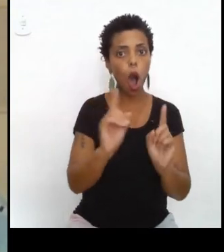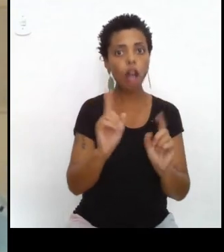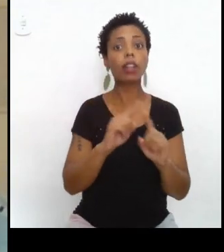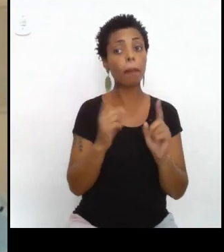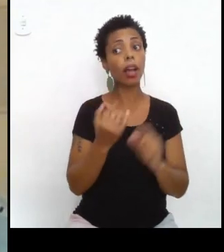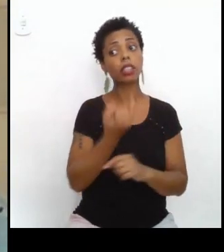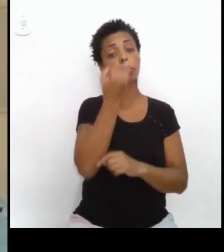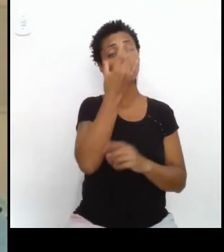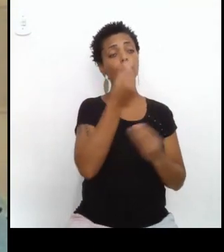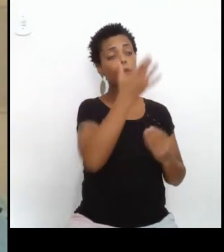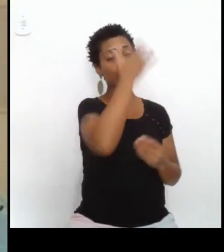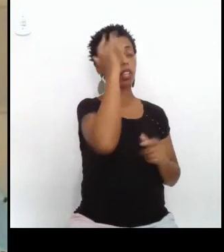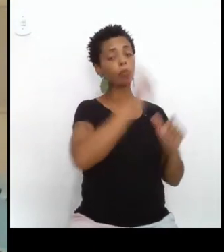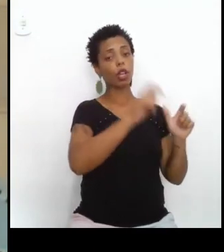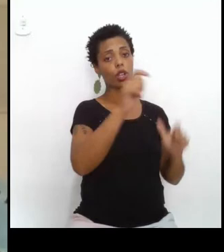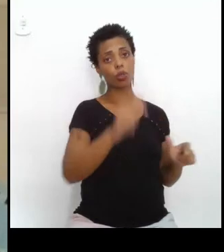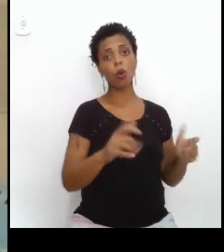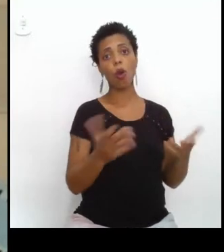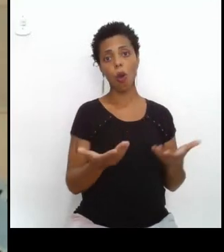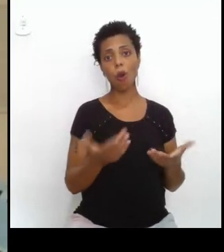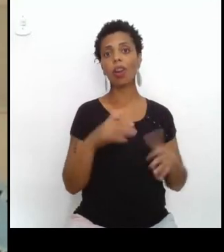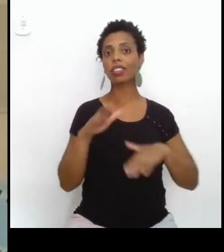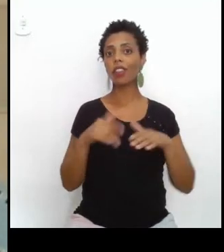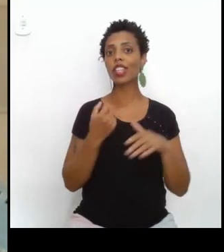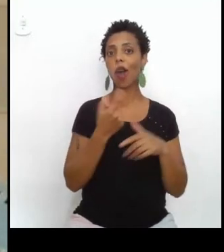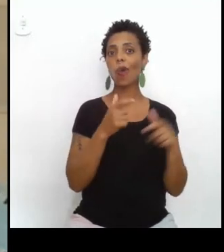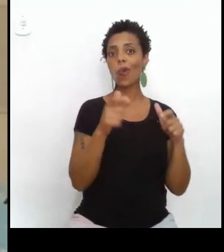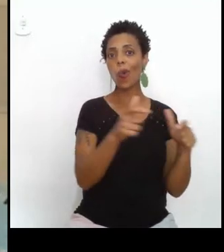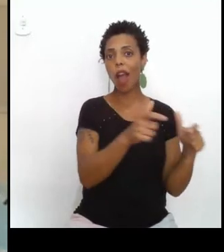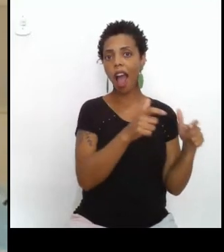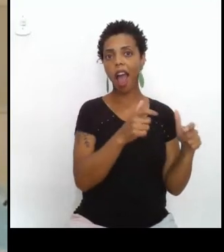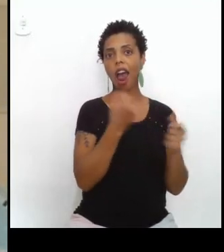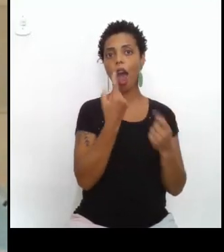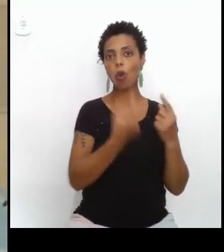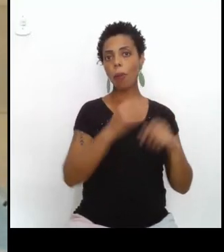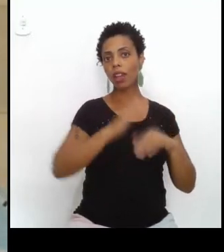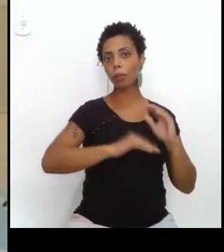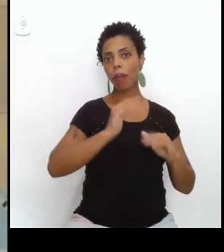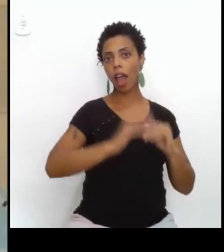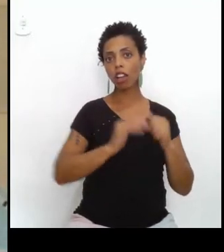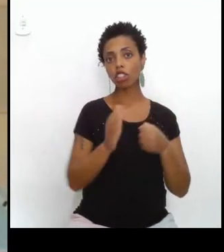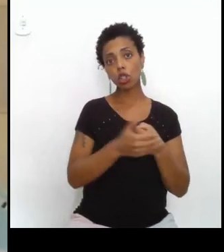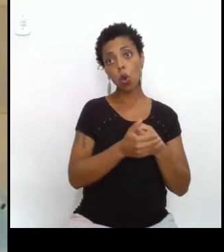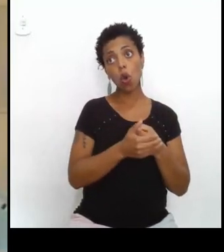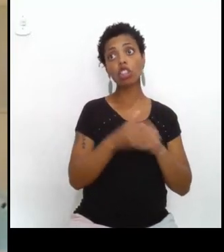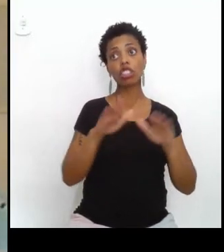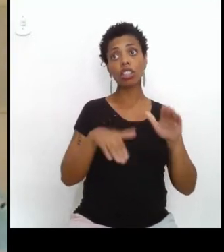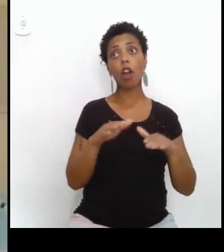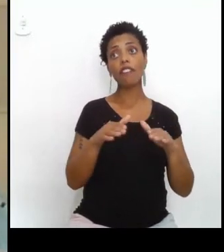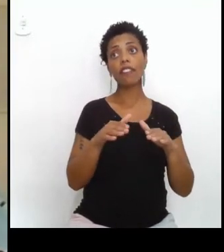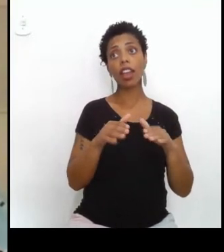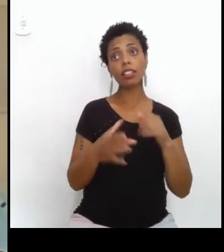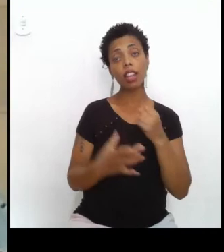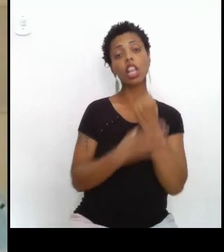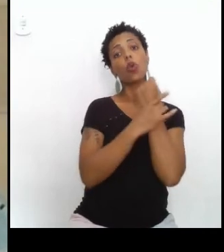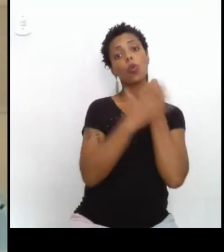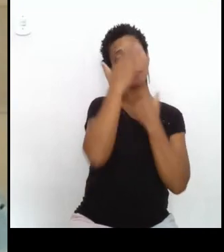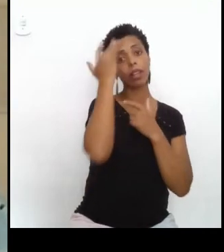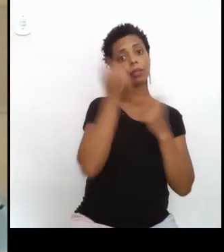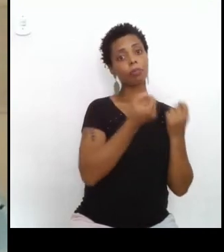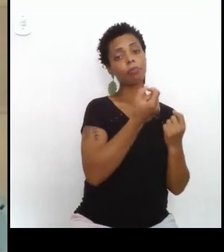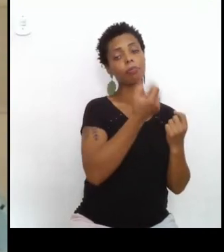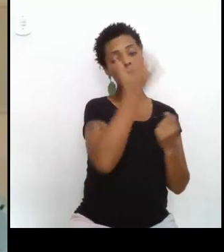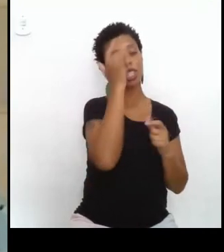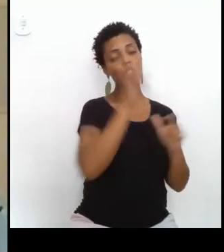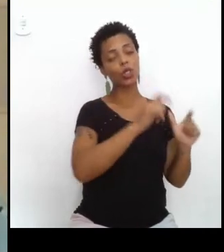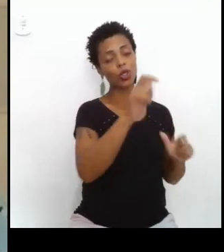não consigo o segredo de alguns espaços de algumas práticas enfim fico pensando um pouco sempre nessa complexidade assim